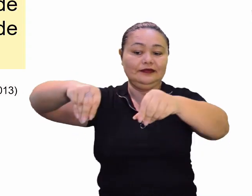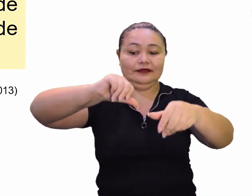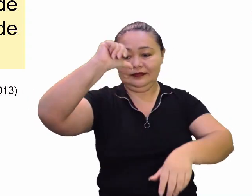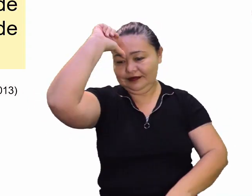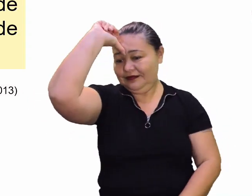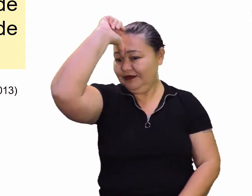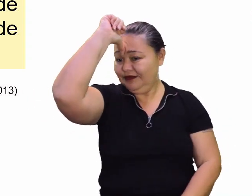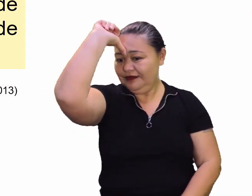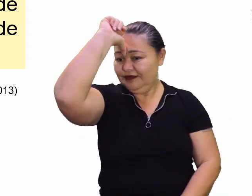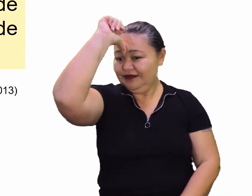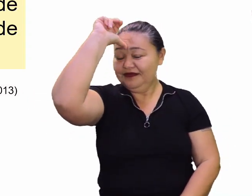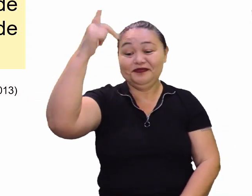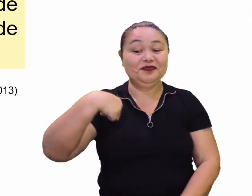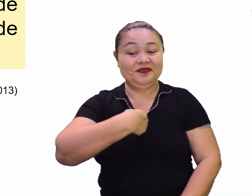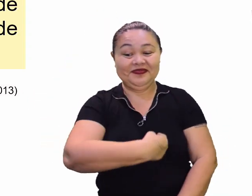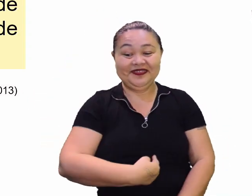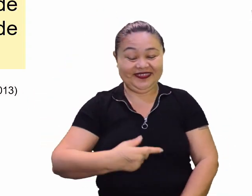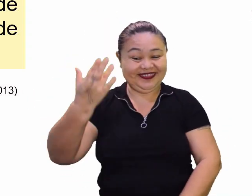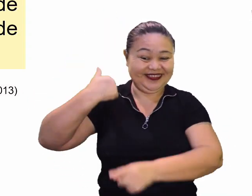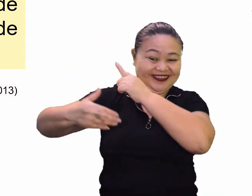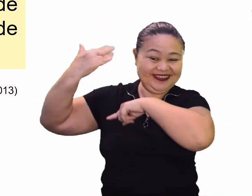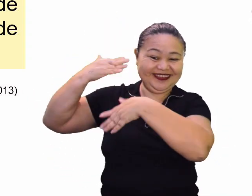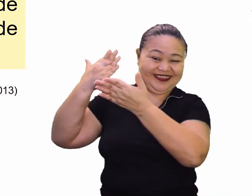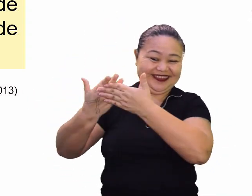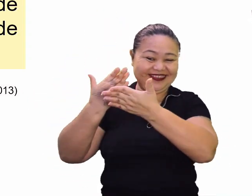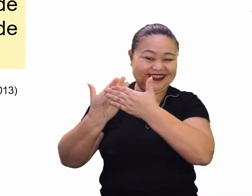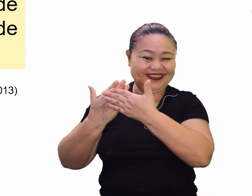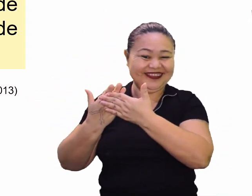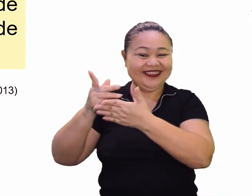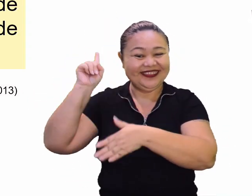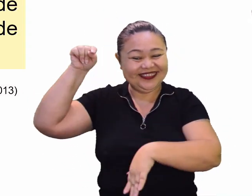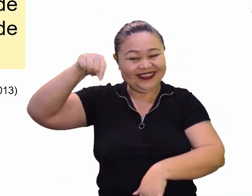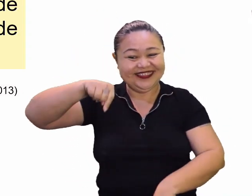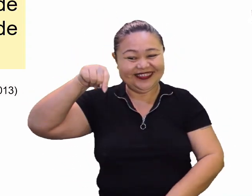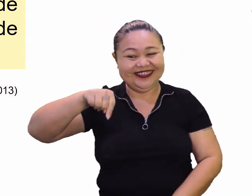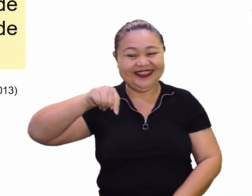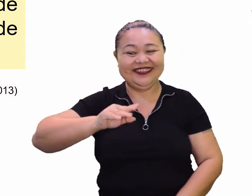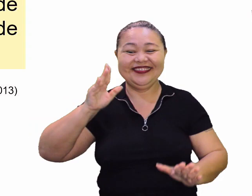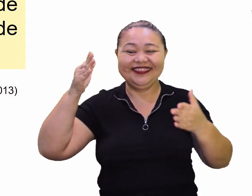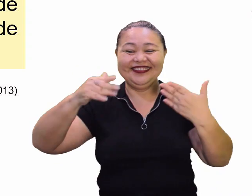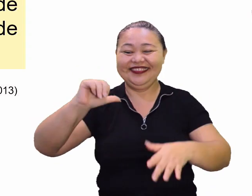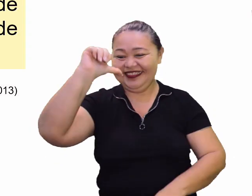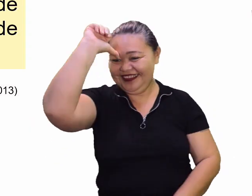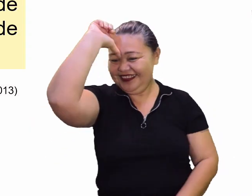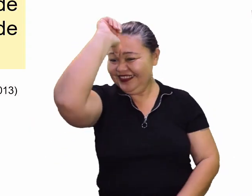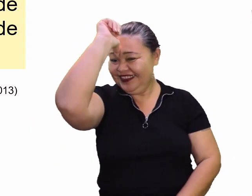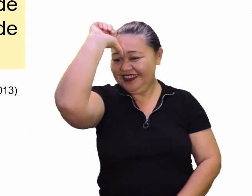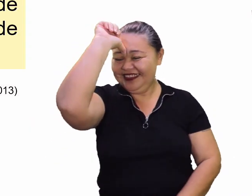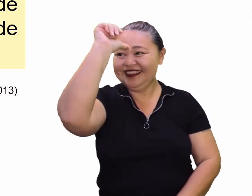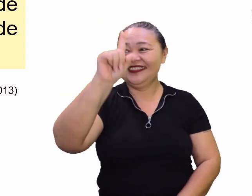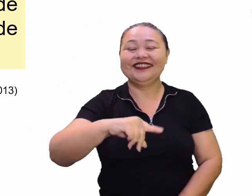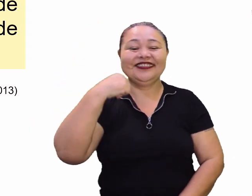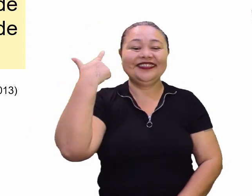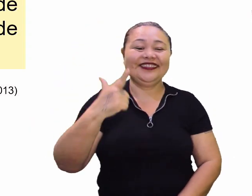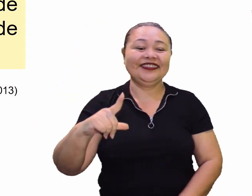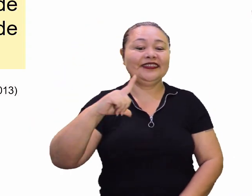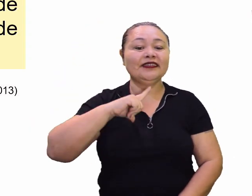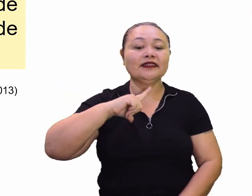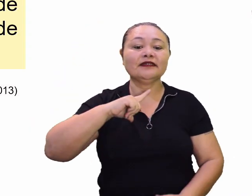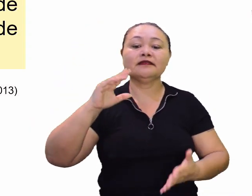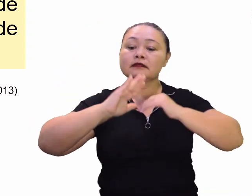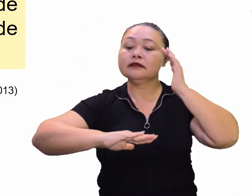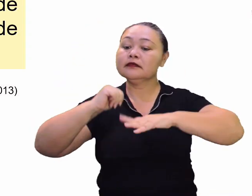território indiano. Estou falando de chinês, galera, mas chinês foi nossa aula passada. Isso aqui é aula sobre a Índia. Vamos lá, então, Índia. A existência